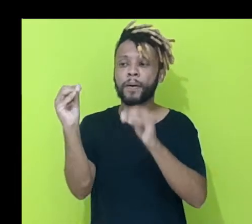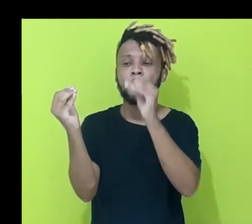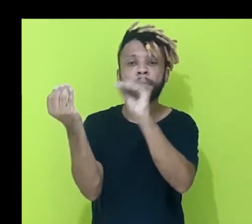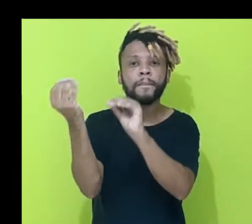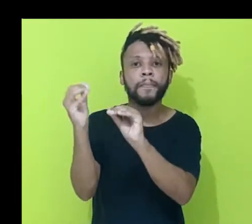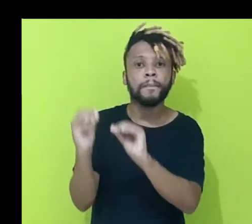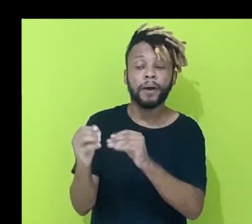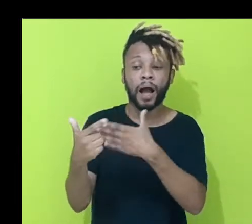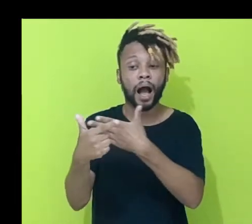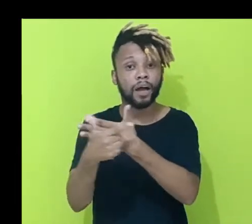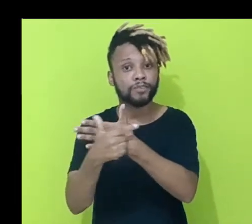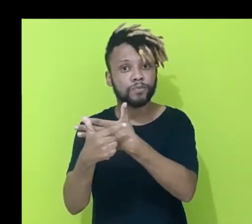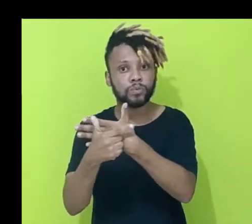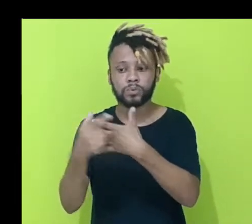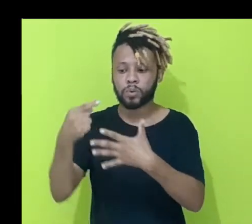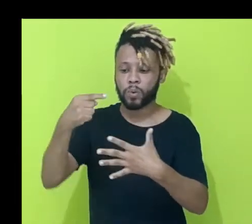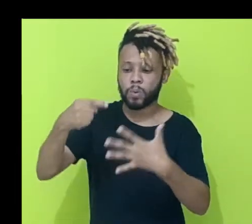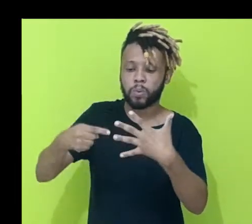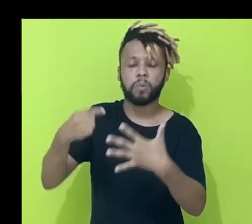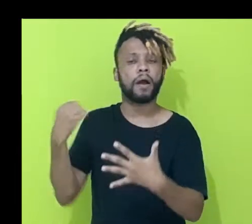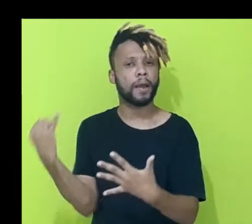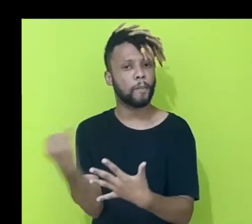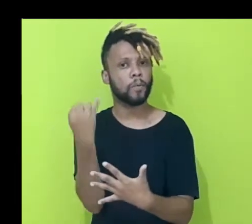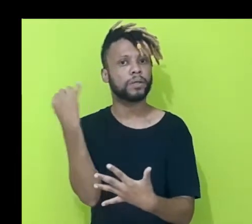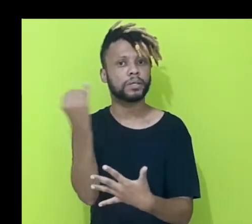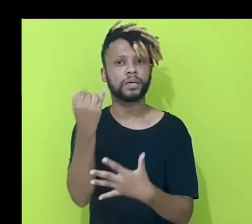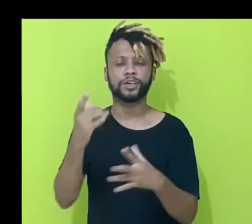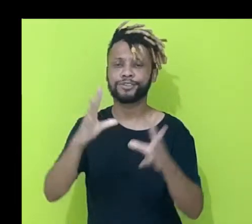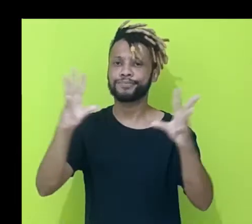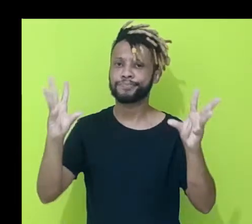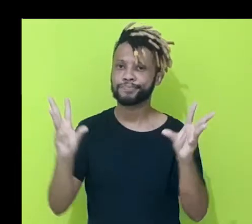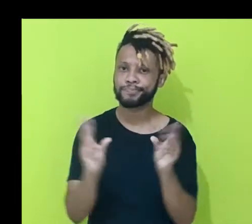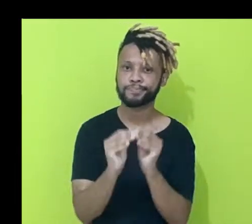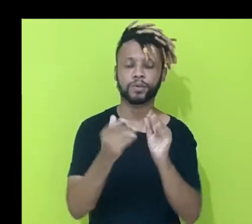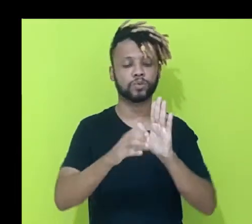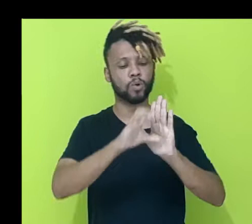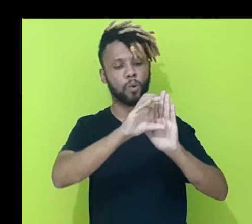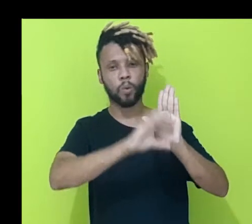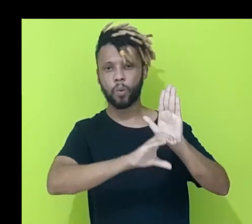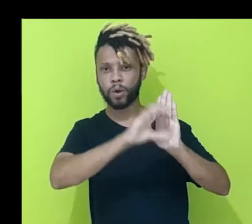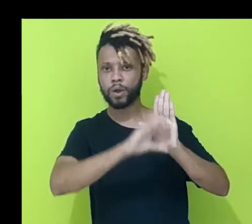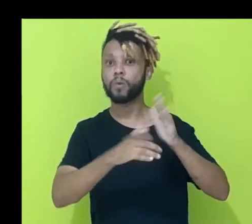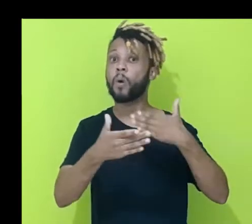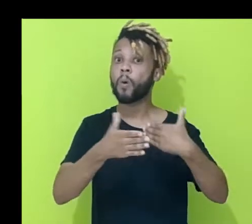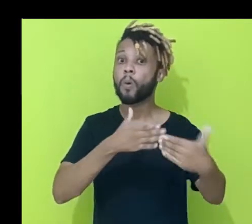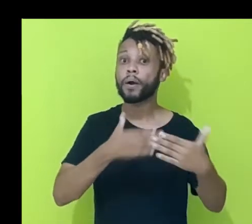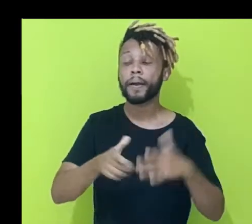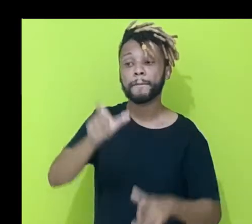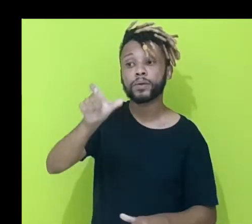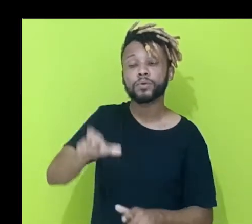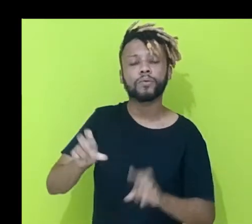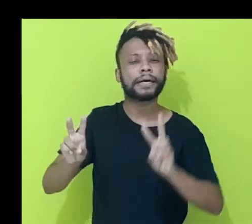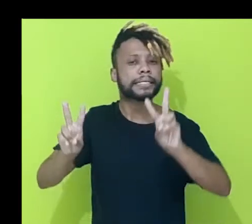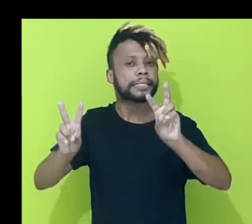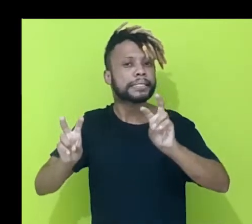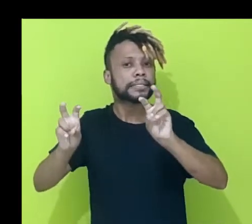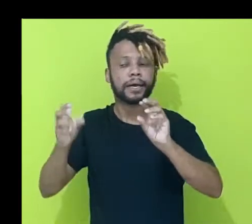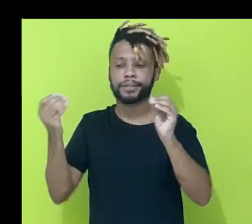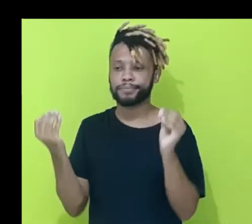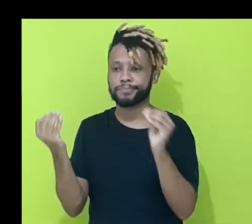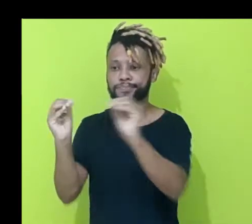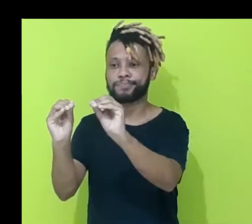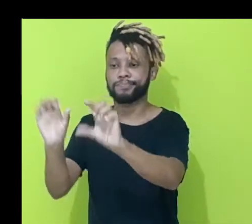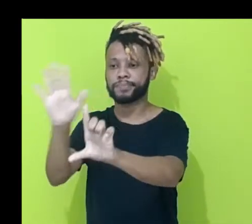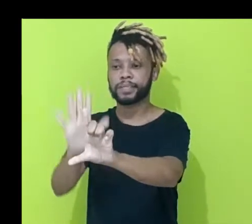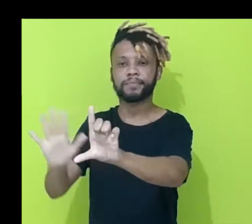funções de maior relevância com um currículo bem resumido de cada pessoa com maior relevância, qualquer pessoa citada